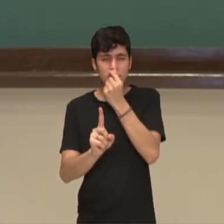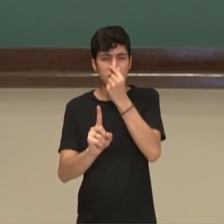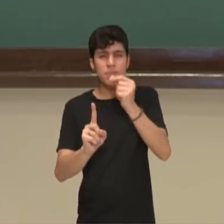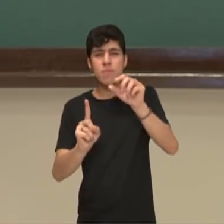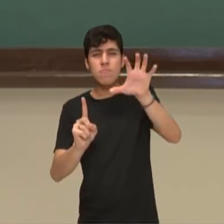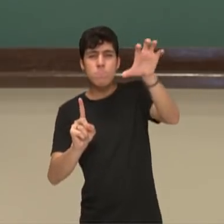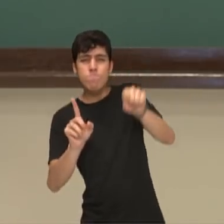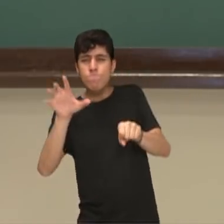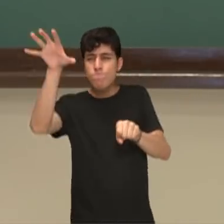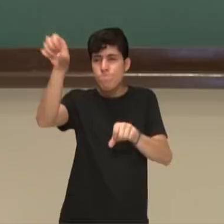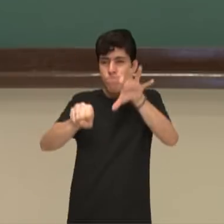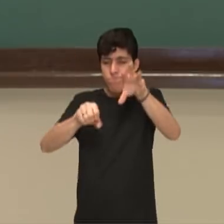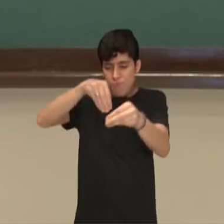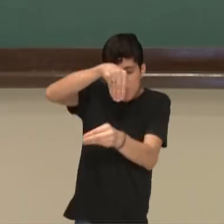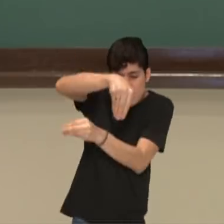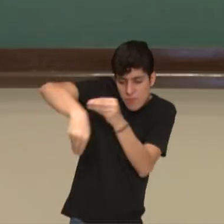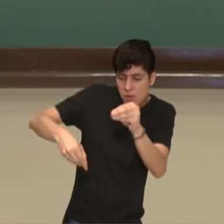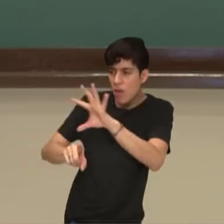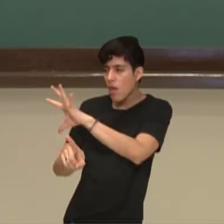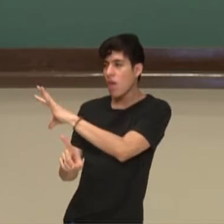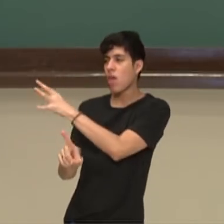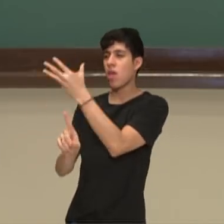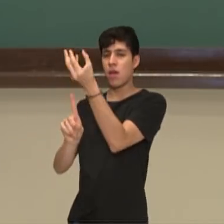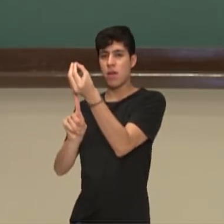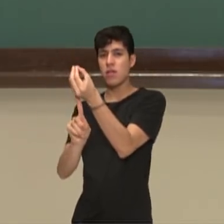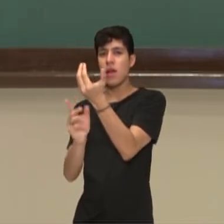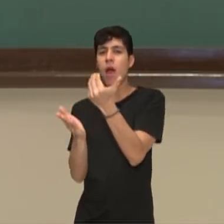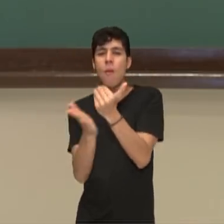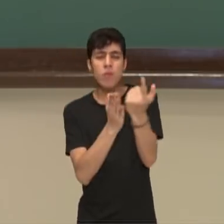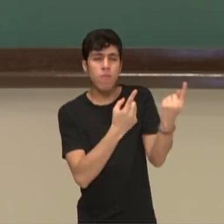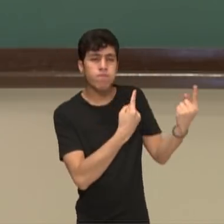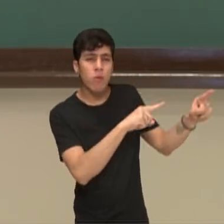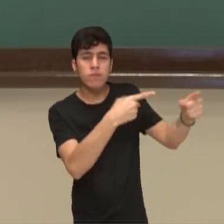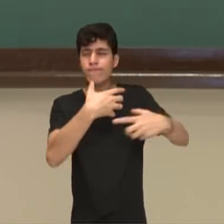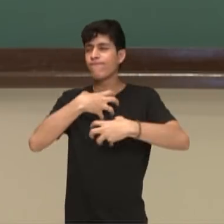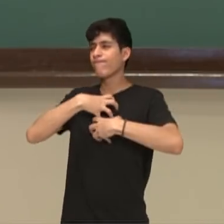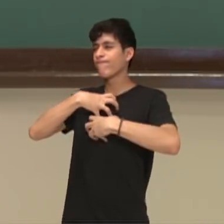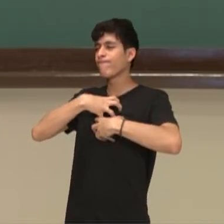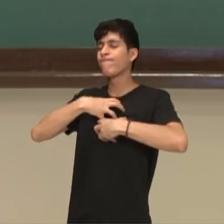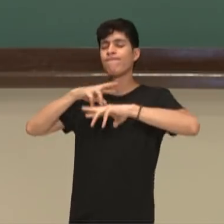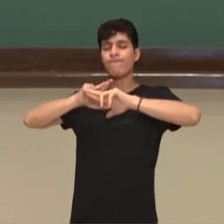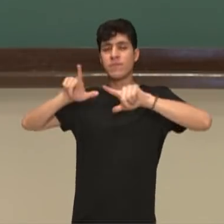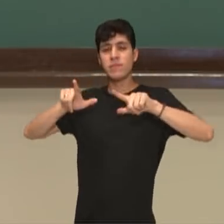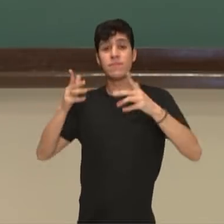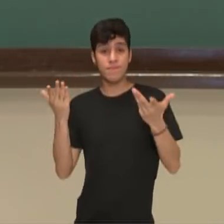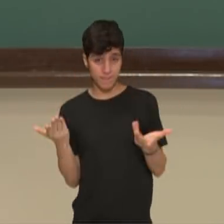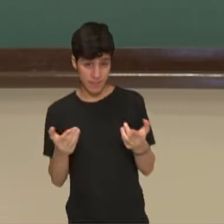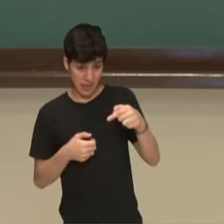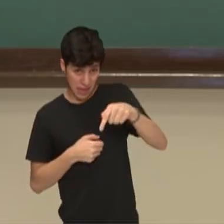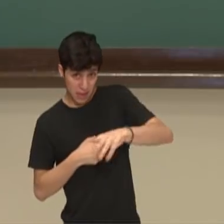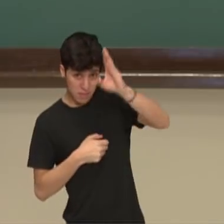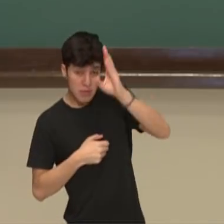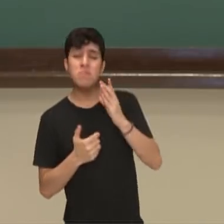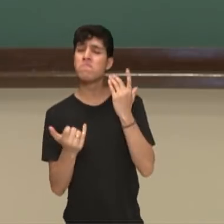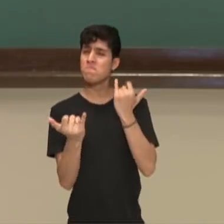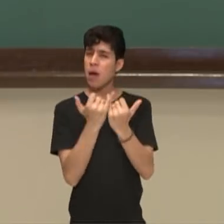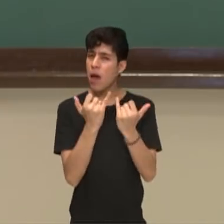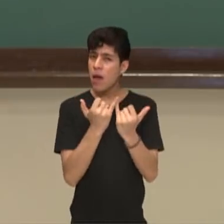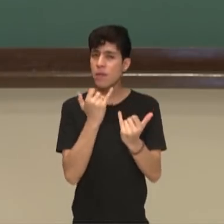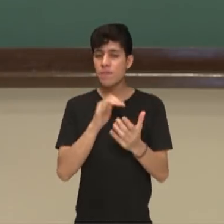esses acontecimentos, Pipocou diversos estilos. E no Brasil não foi diferente. Os artistas criaram o